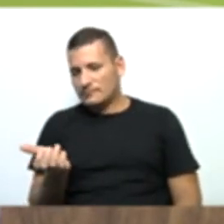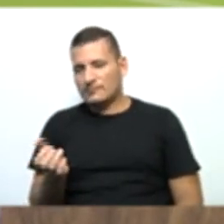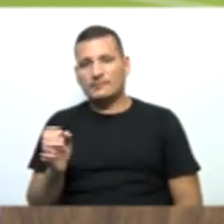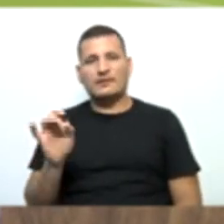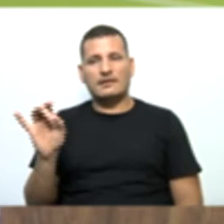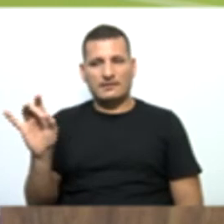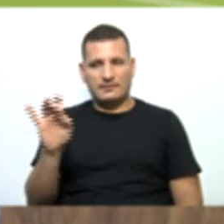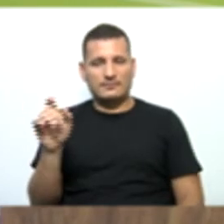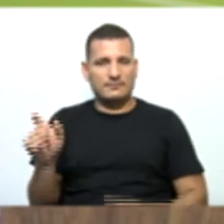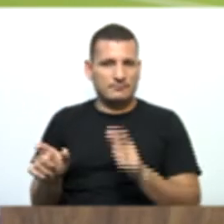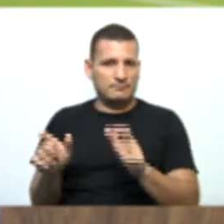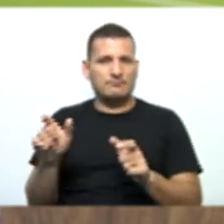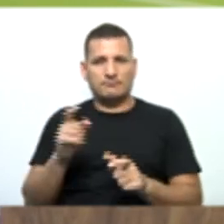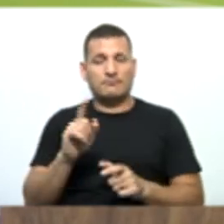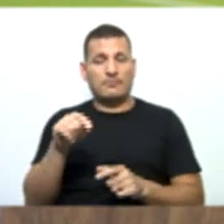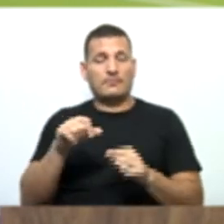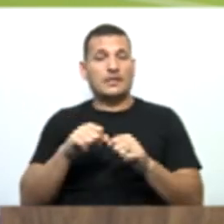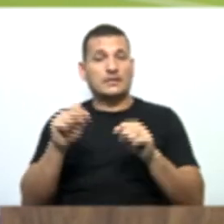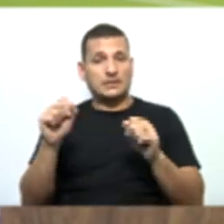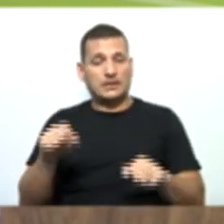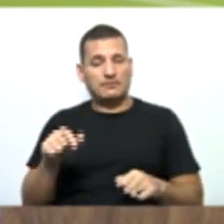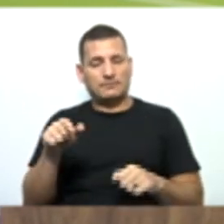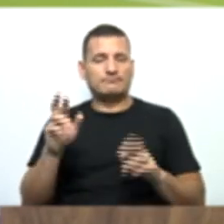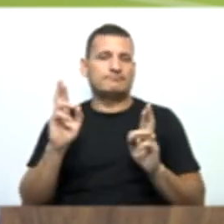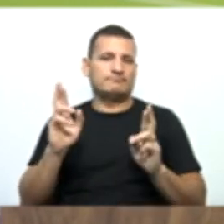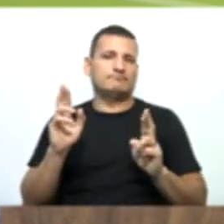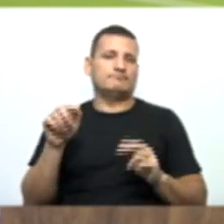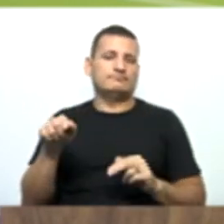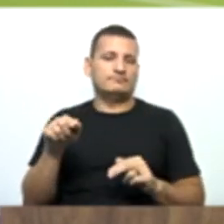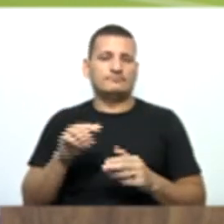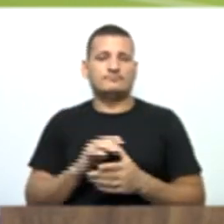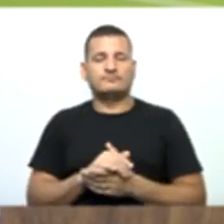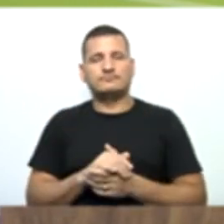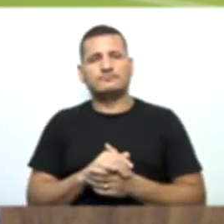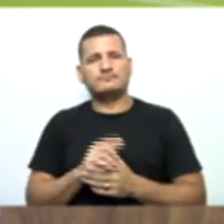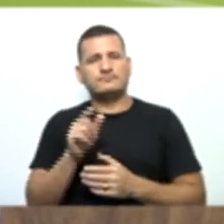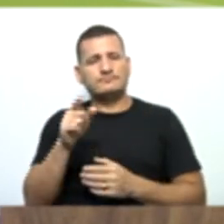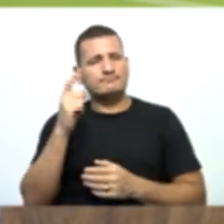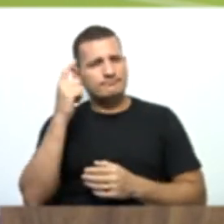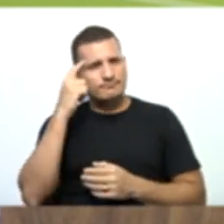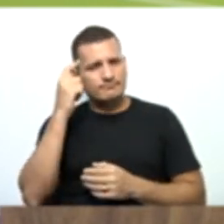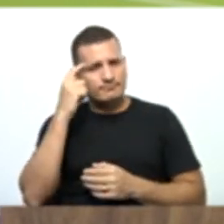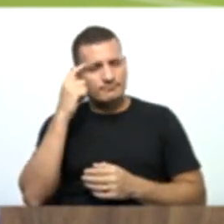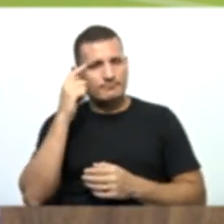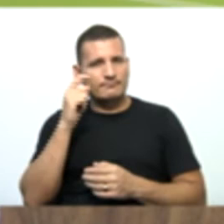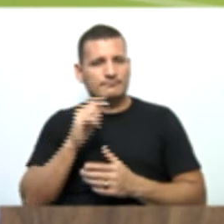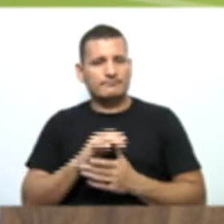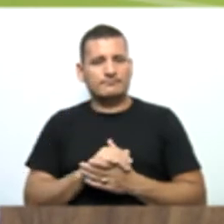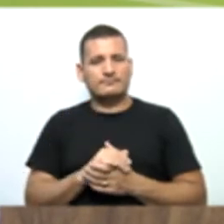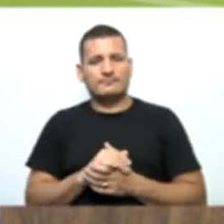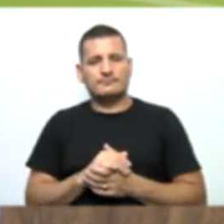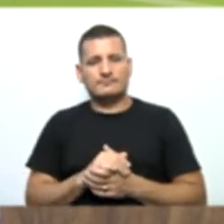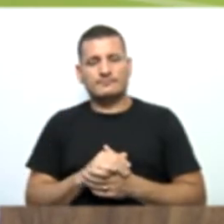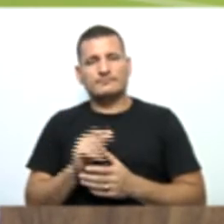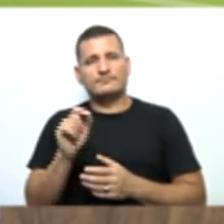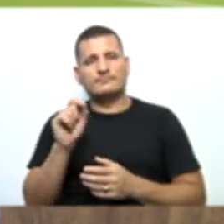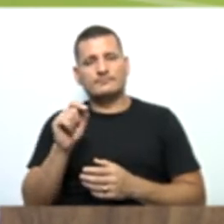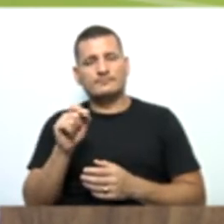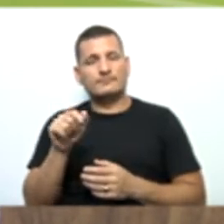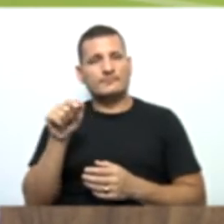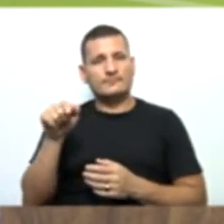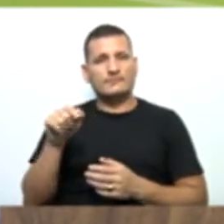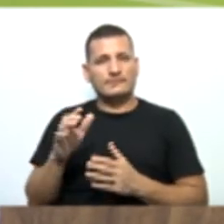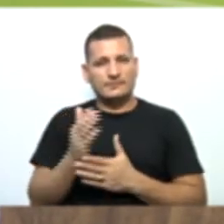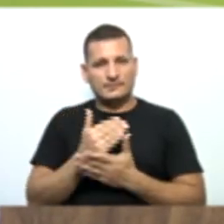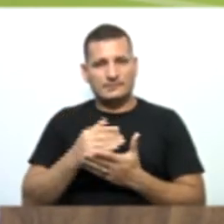Então é o sistema que é responsável por isso. Já pensou, ocorre justamente o que você estava falando, a perca desses